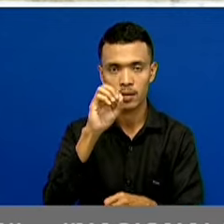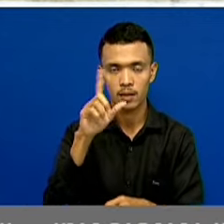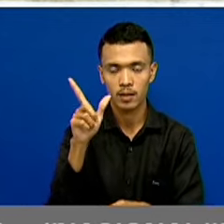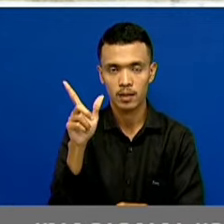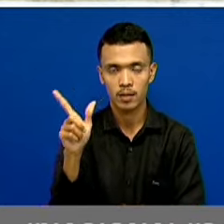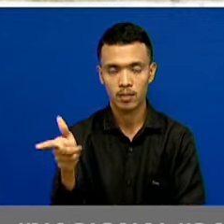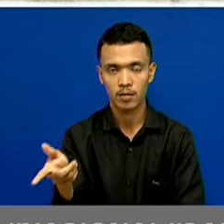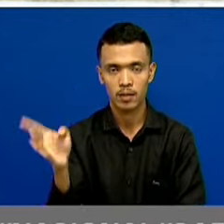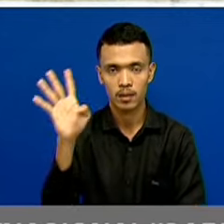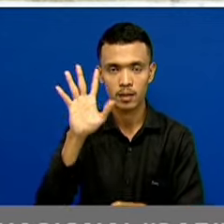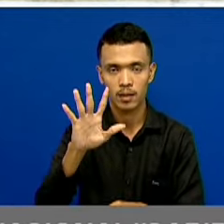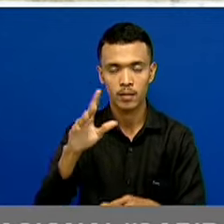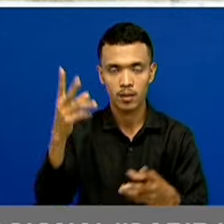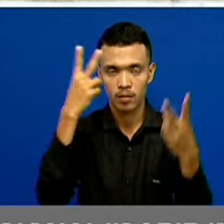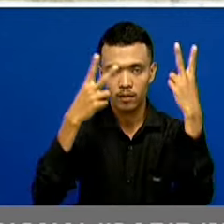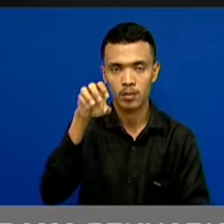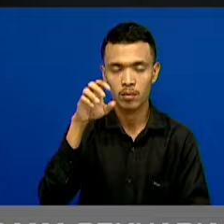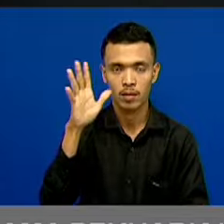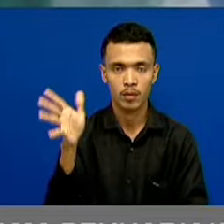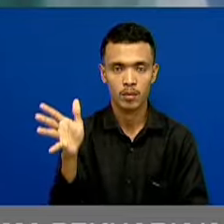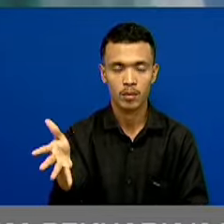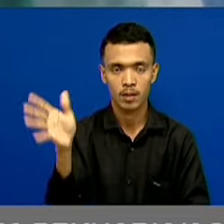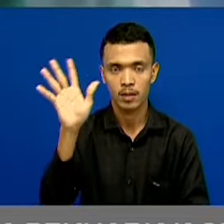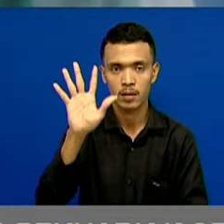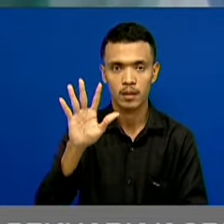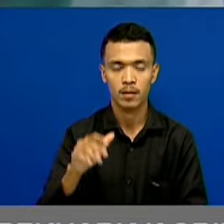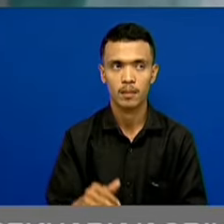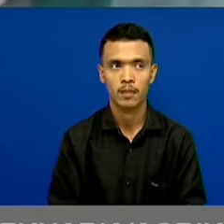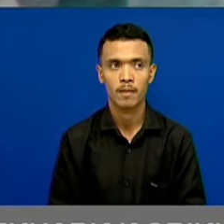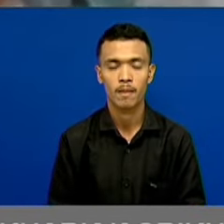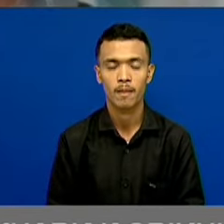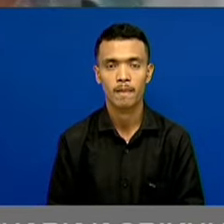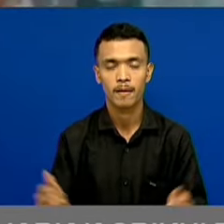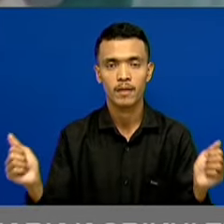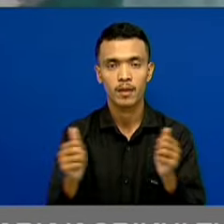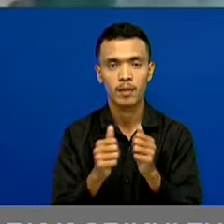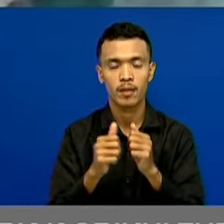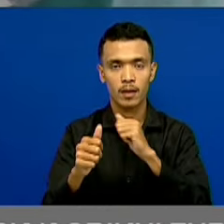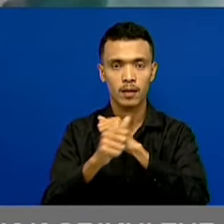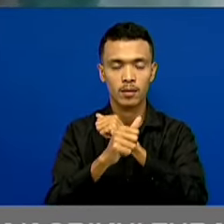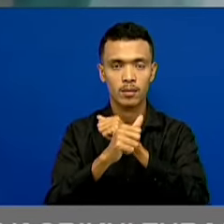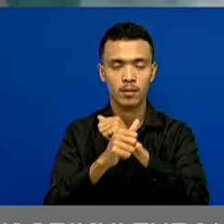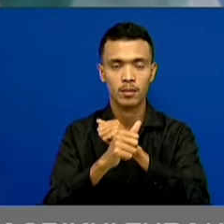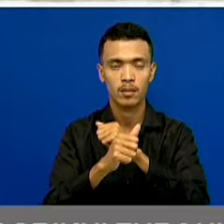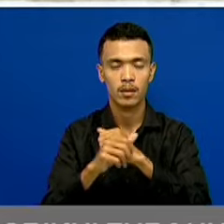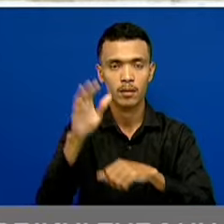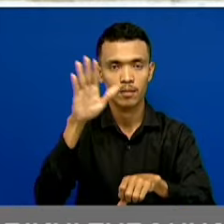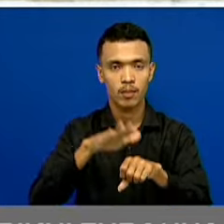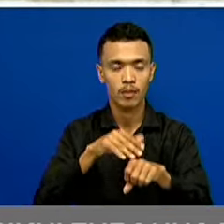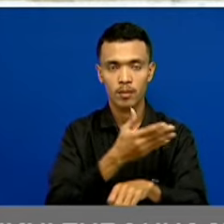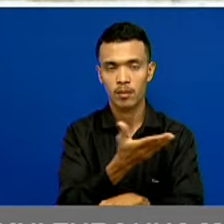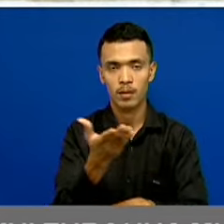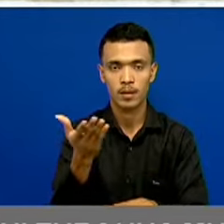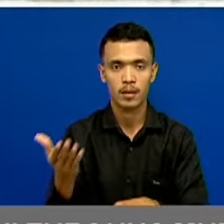sua santidade Papa Francisco nia ia Timor Leste. Dia ko vinte sinal telespectadores relaciona ho assunto ide de maka ha convida ite bot sira